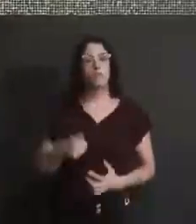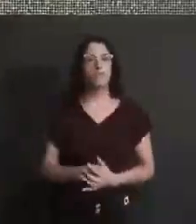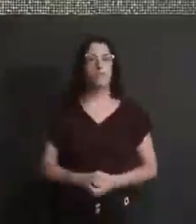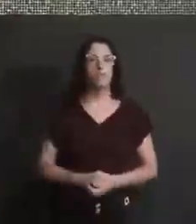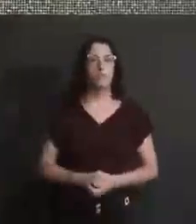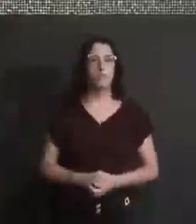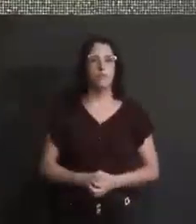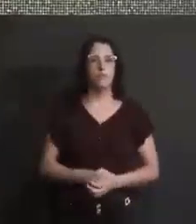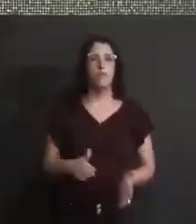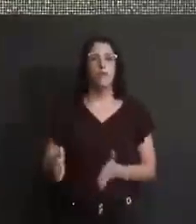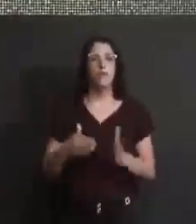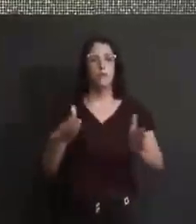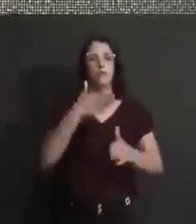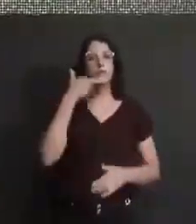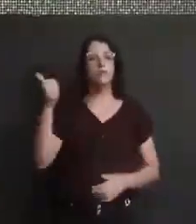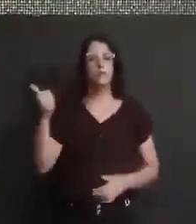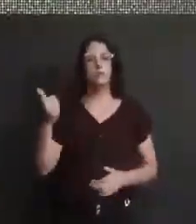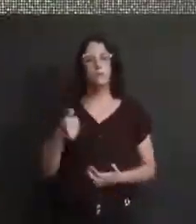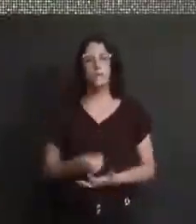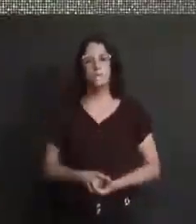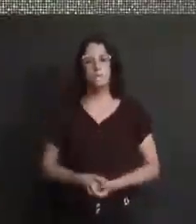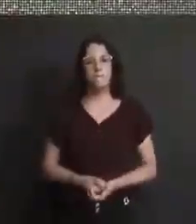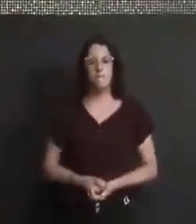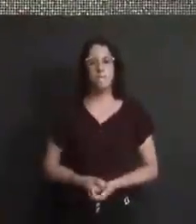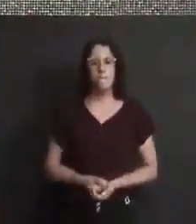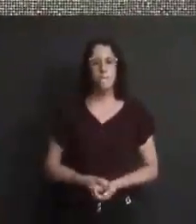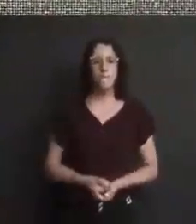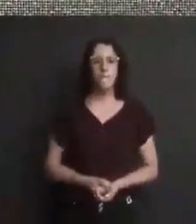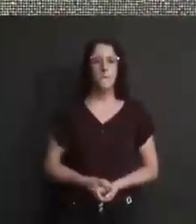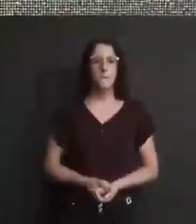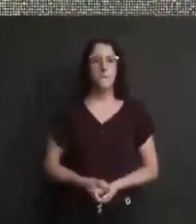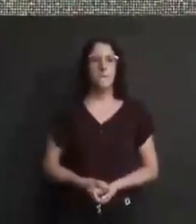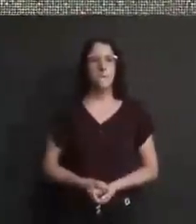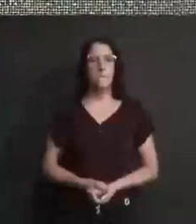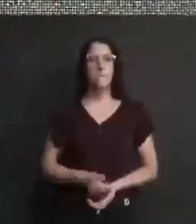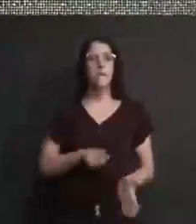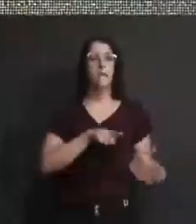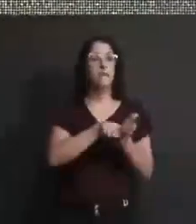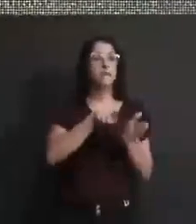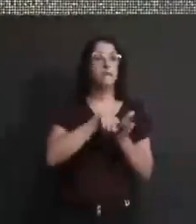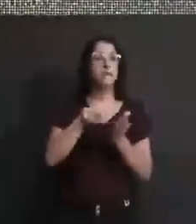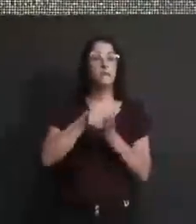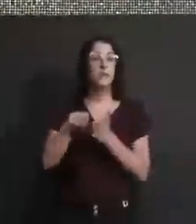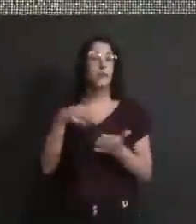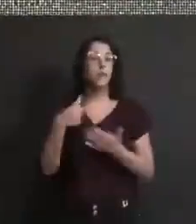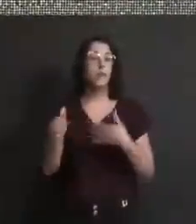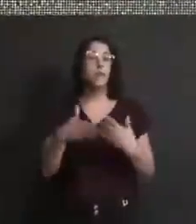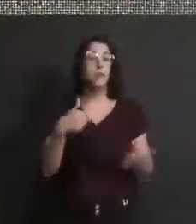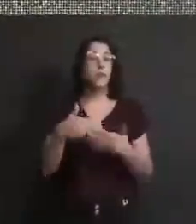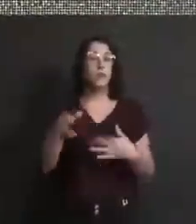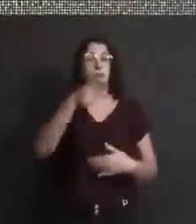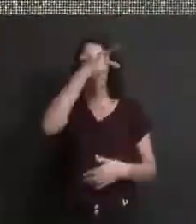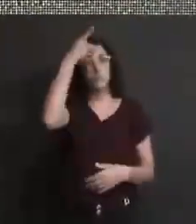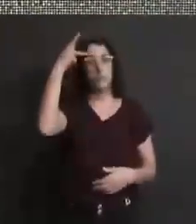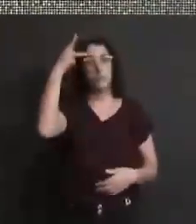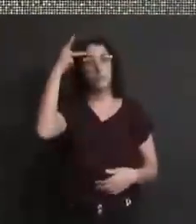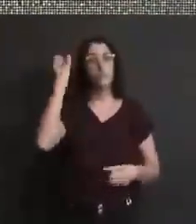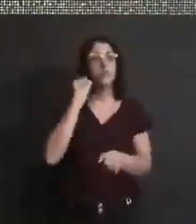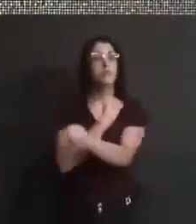Isto vai valer a pena. Vocês podem perguntar para quem está nessa posição. Quem sabe